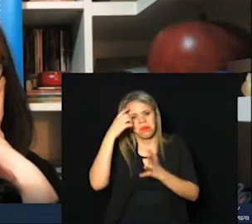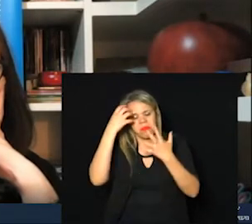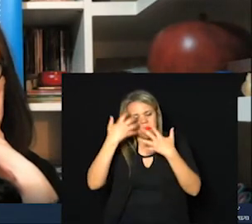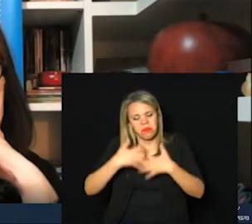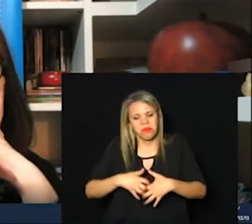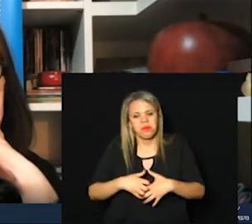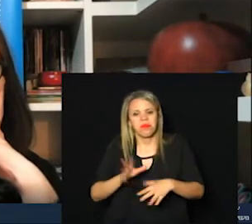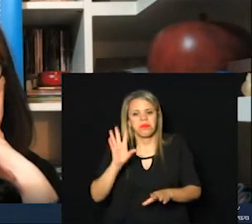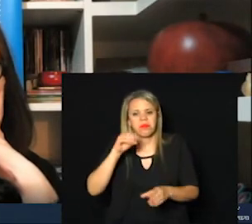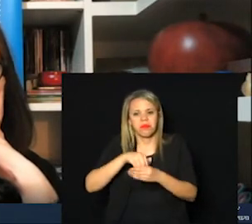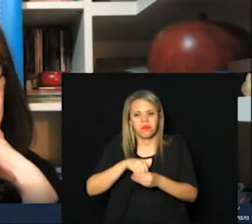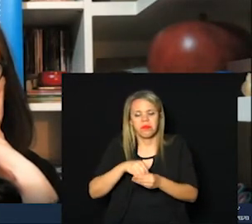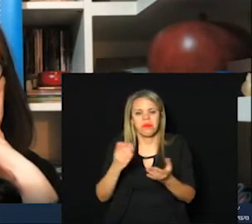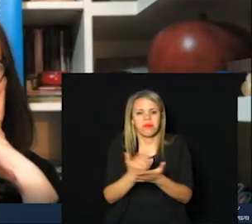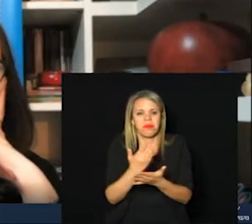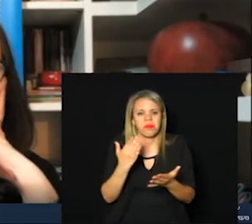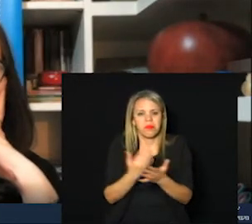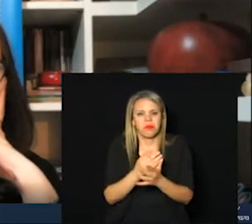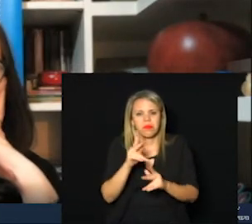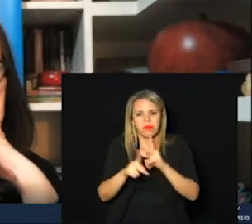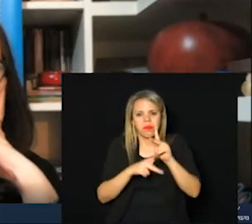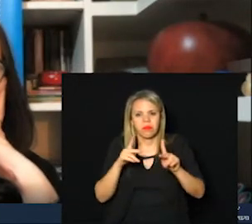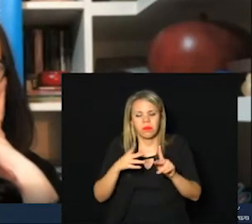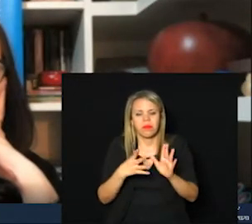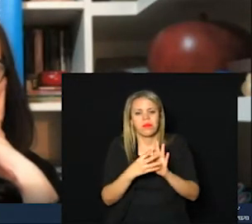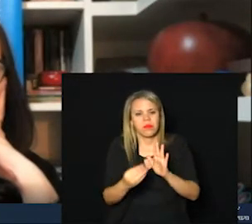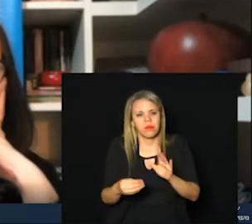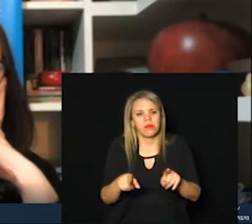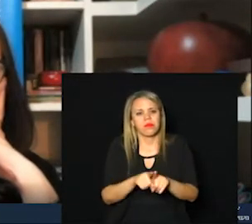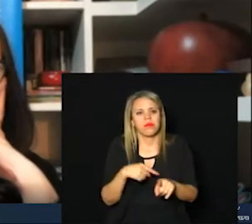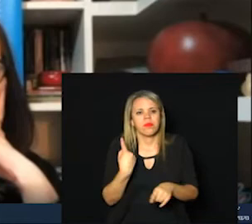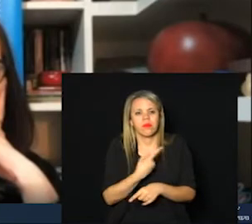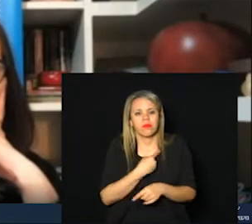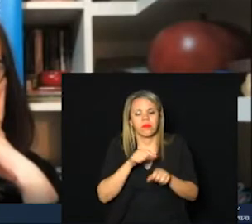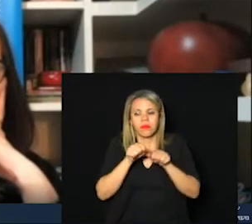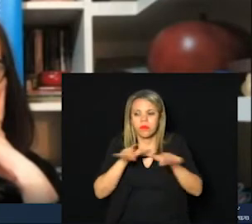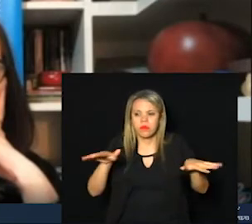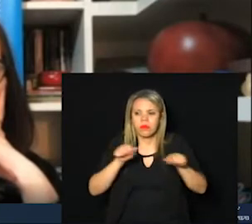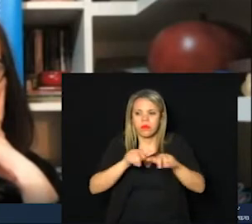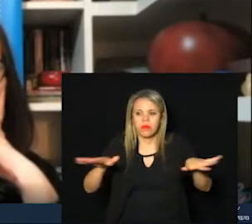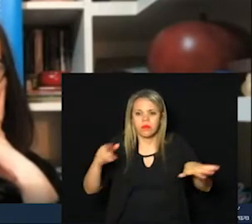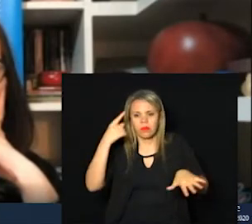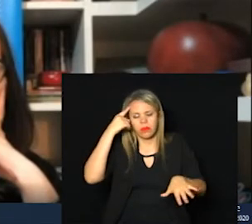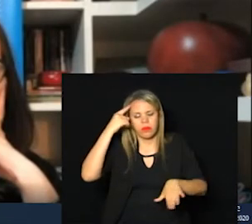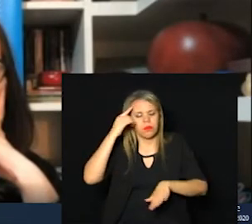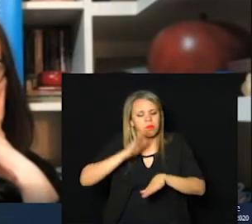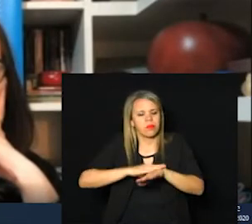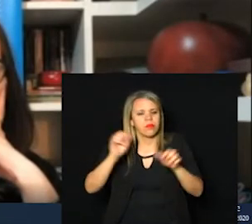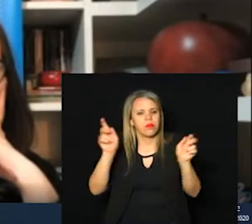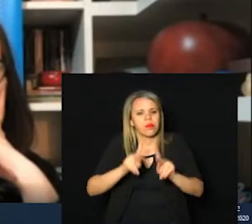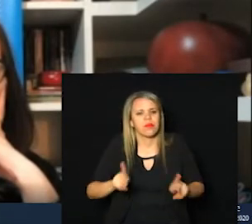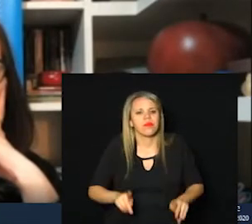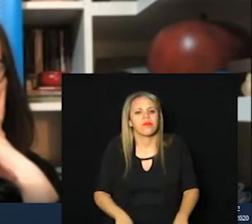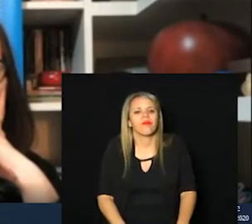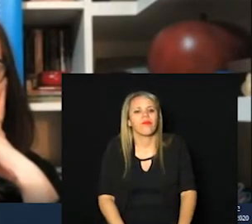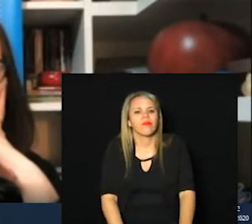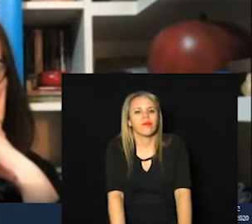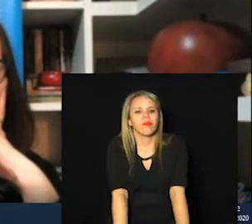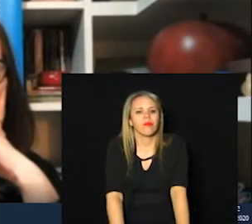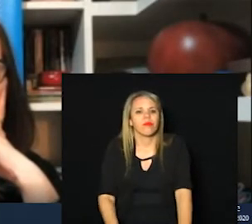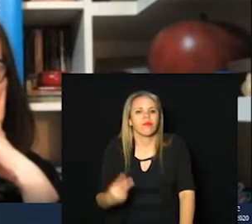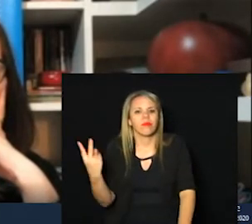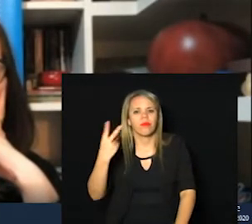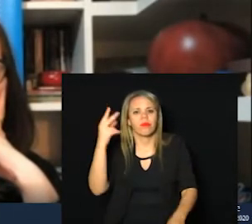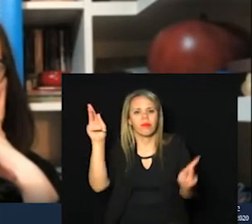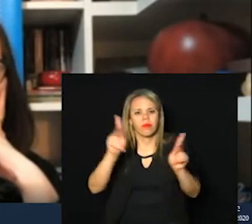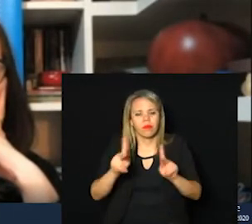contidos no livro inspirem cada um de nós e que sejamos multiplicadores dessa ideia da paz. Que os valores da paz,